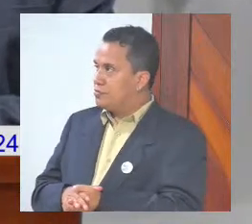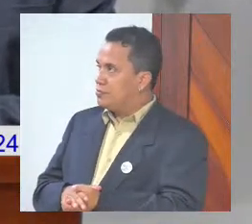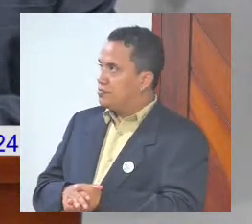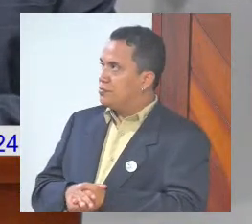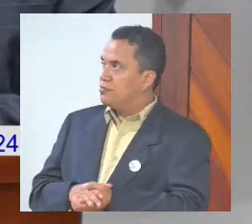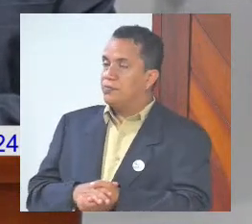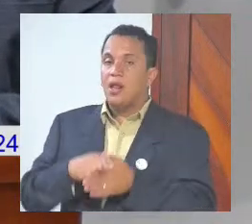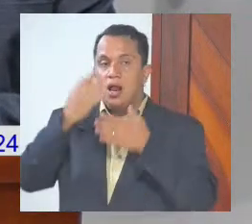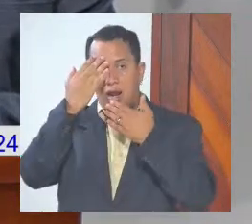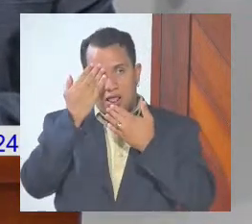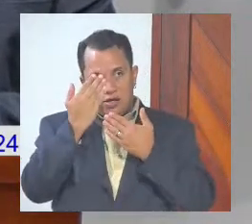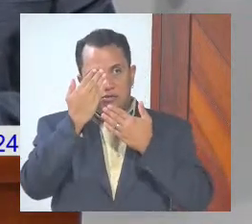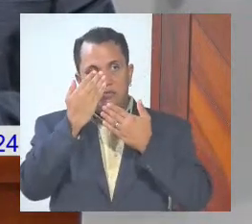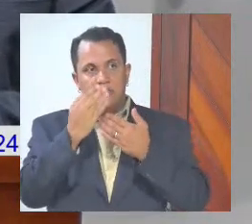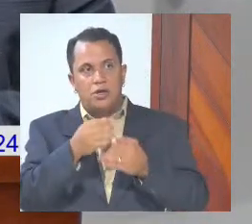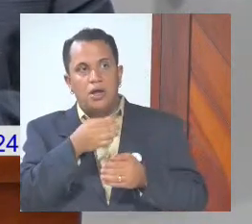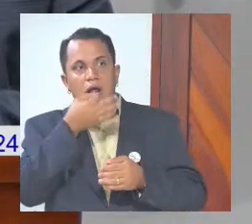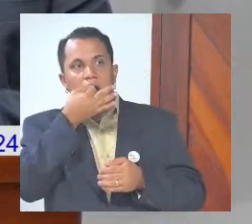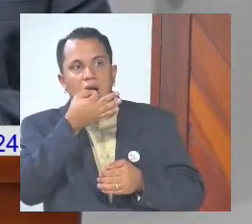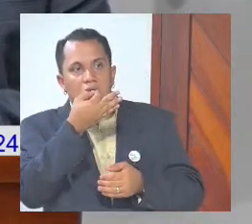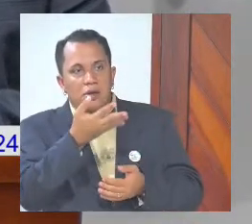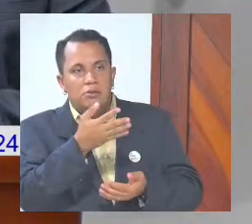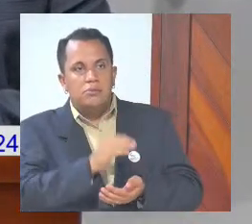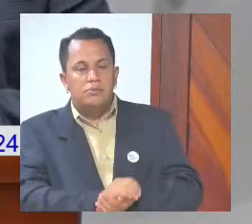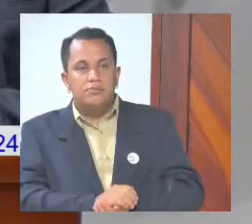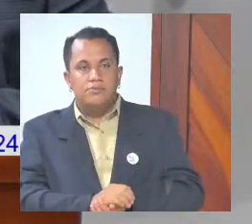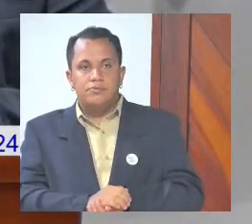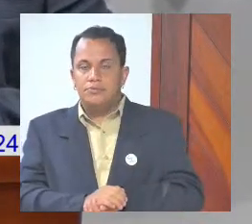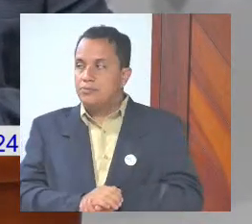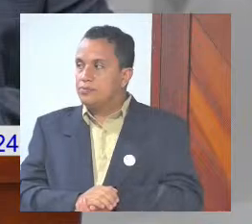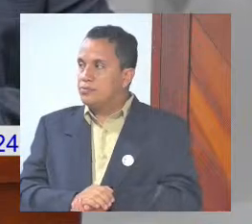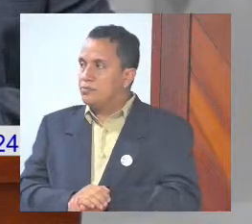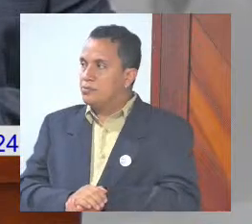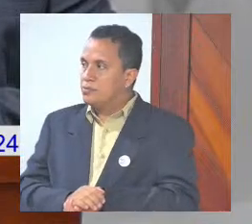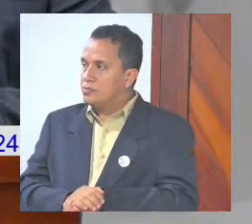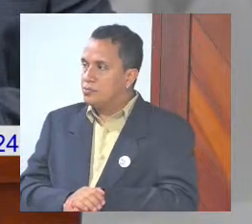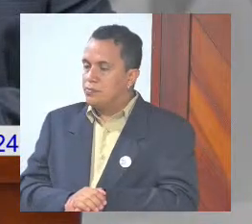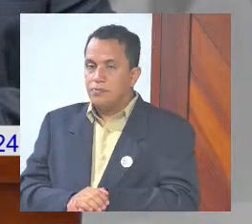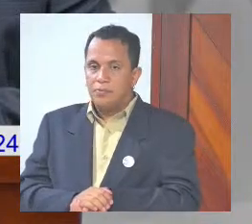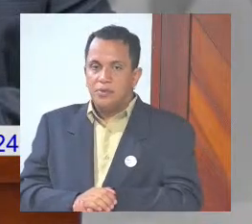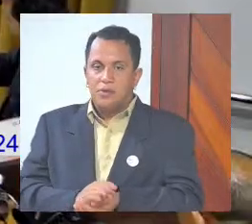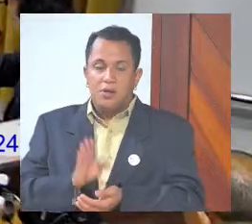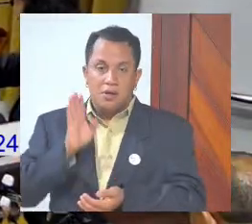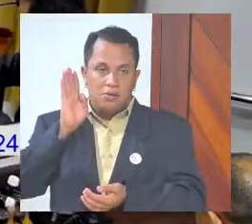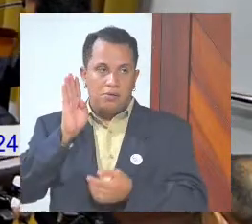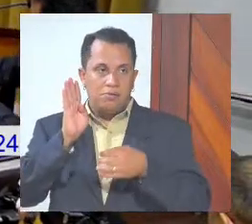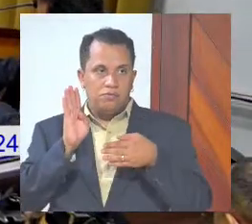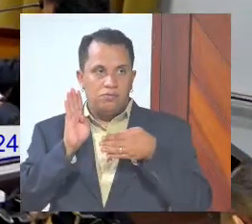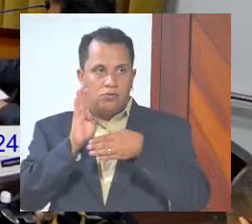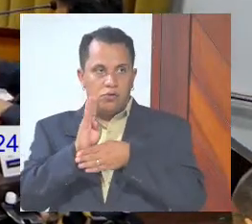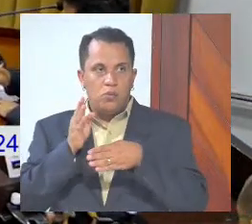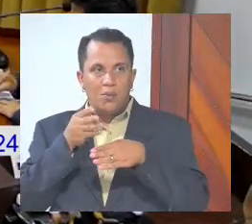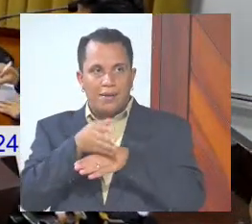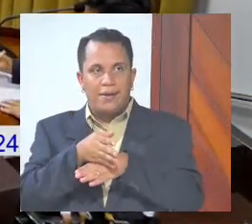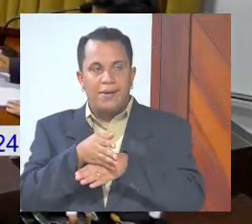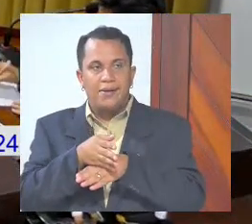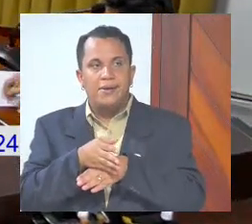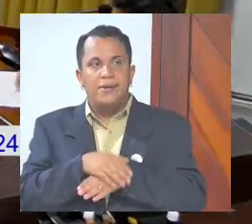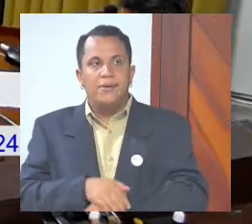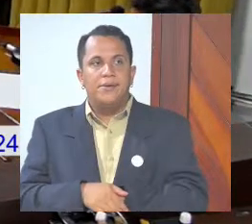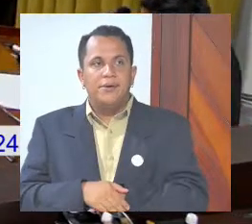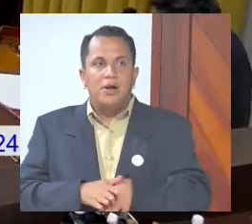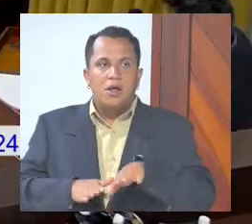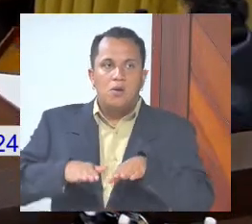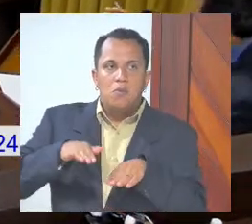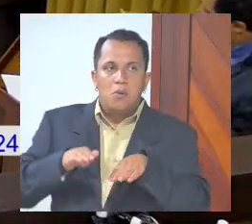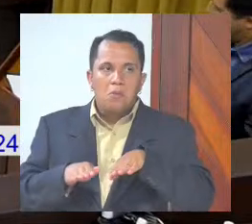de antemão agradeço a parte. E assim, eu vou tentar entrar como